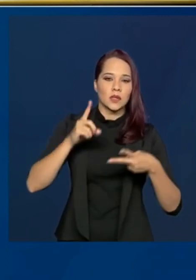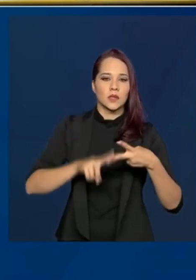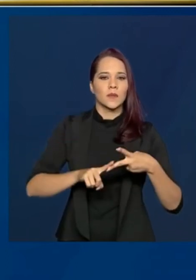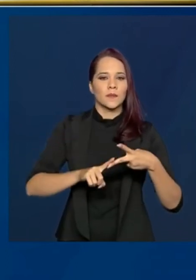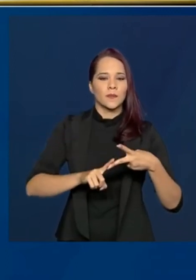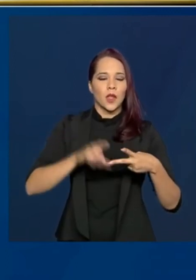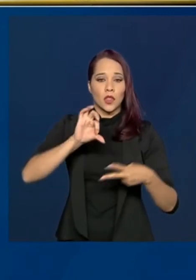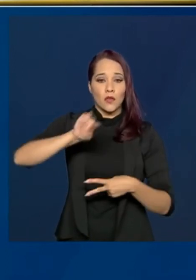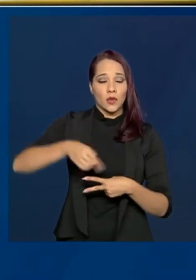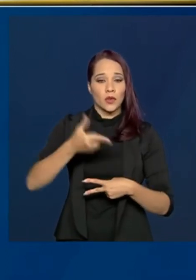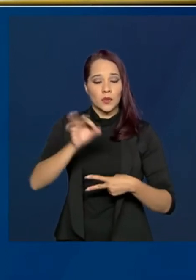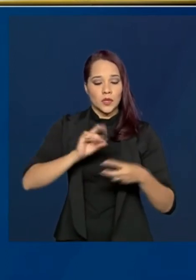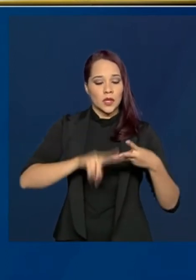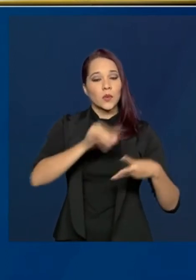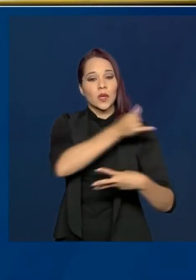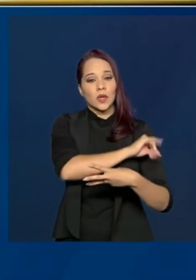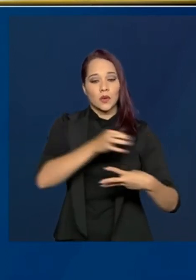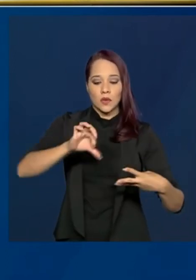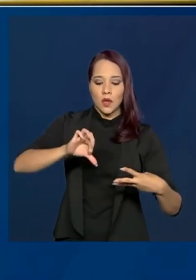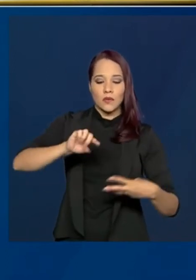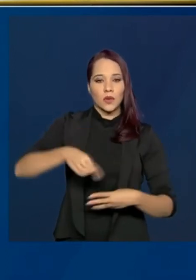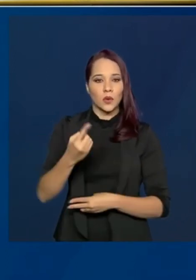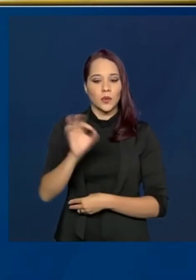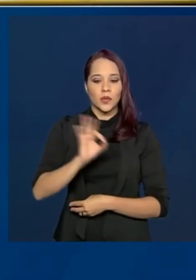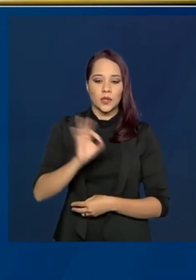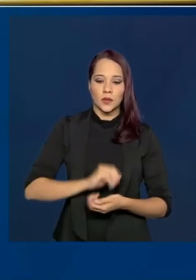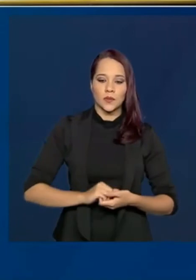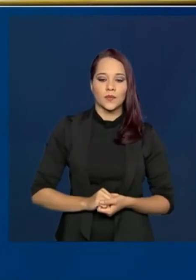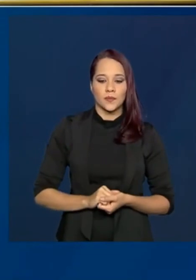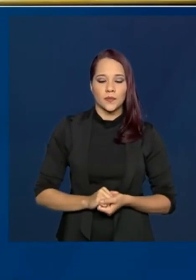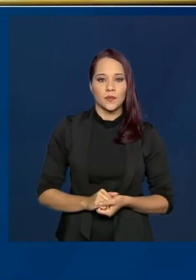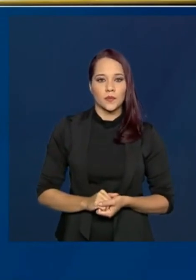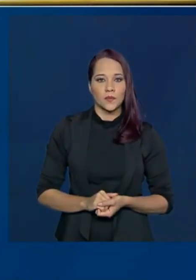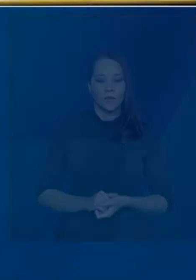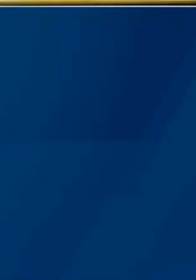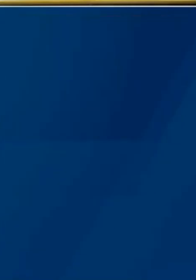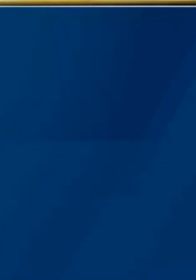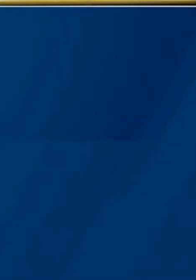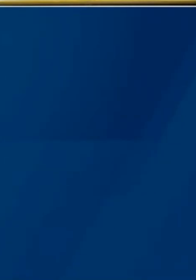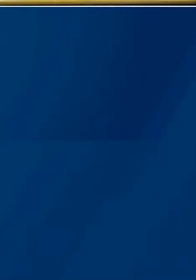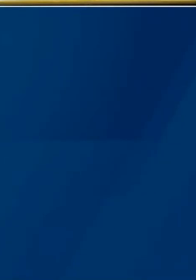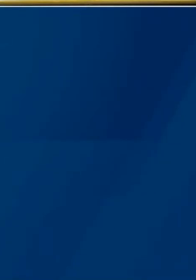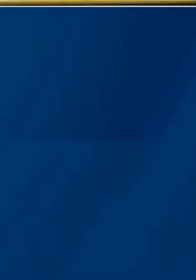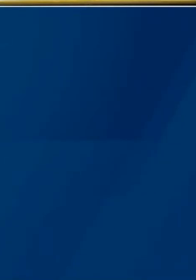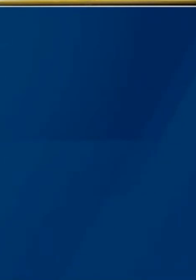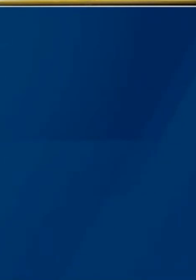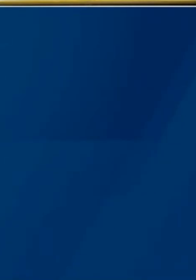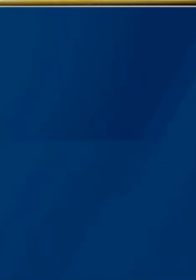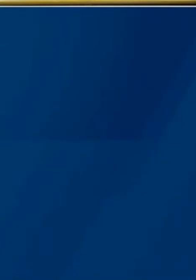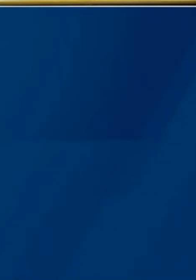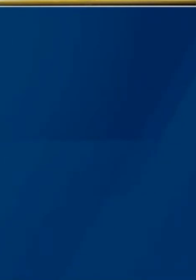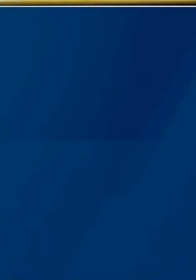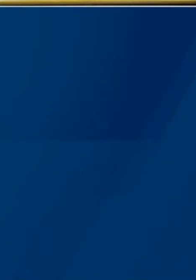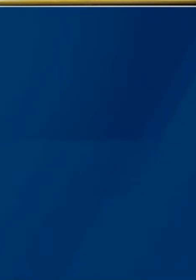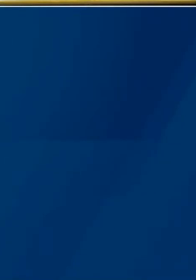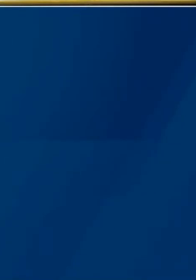9,2%, e o Rio de Janeiro, 9,1%. Pode passar. Em relação à ocupação desses profissionais,